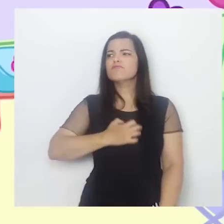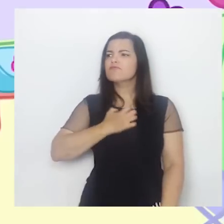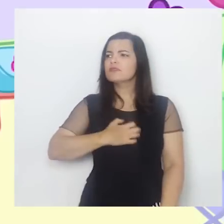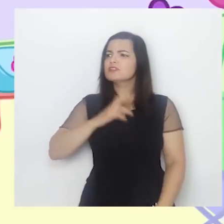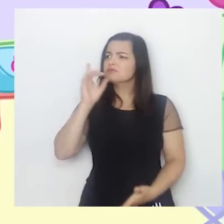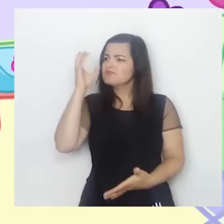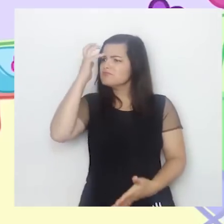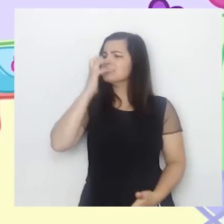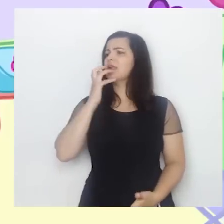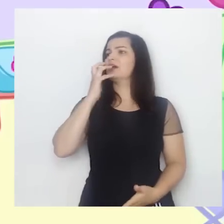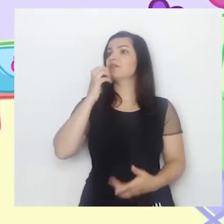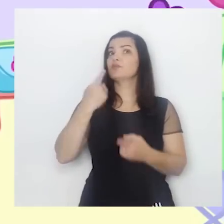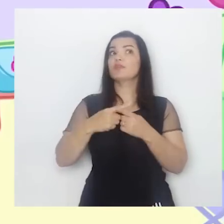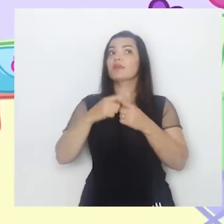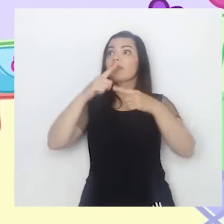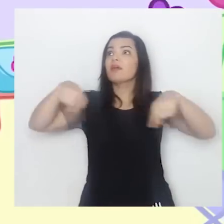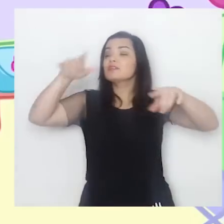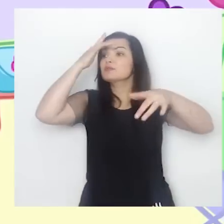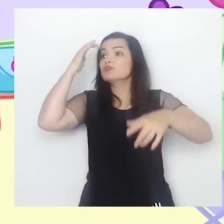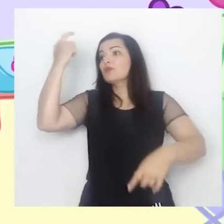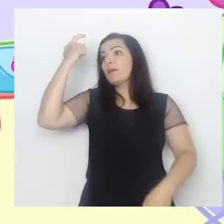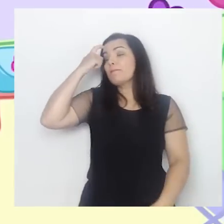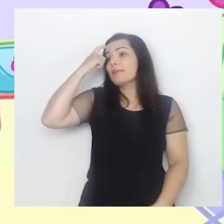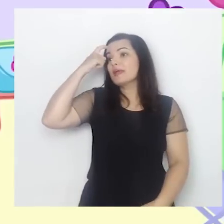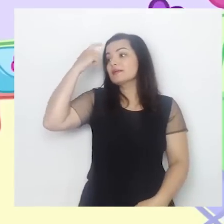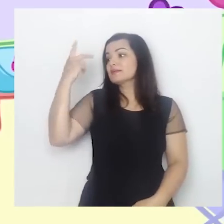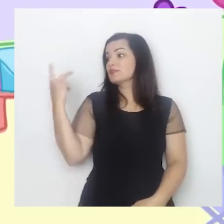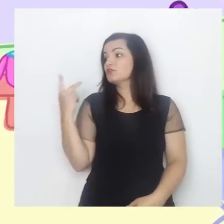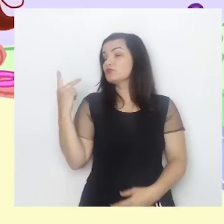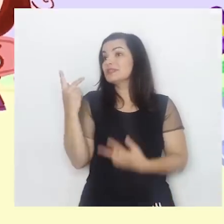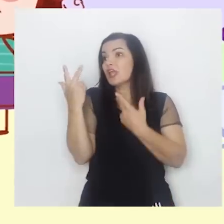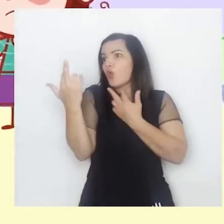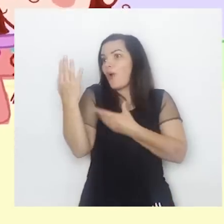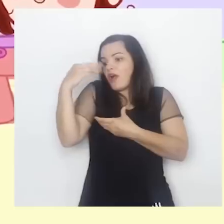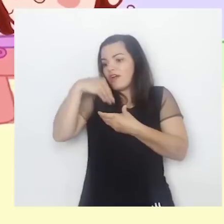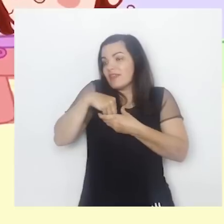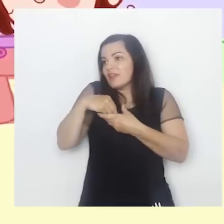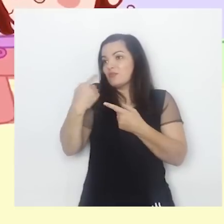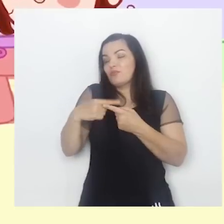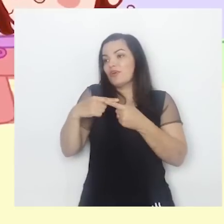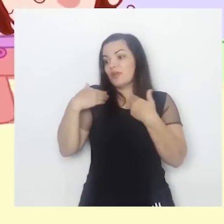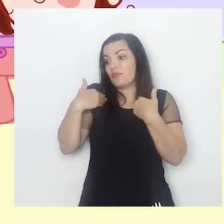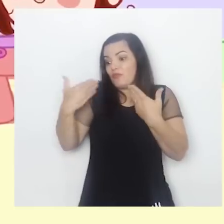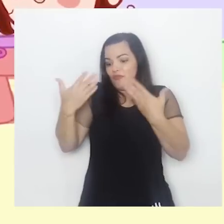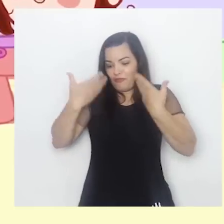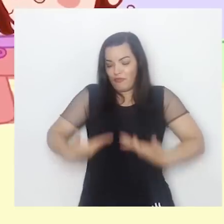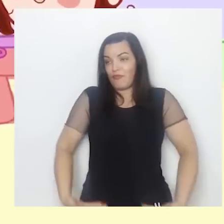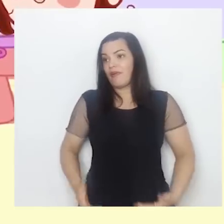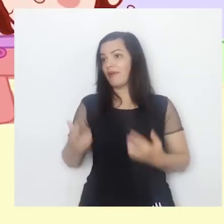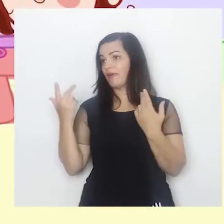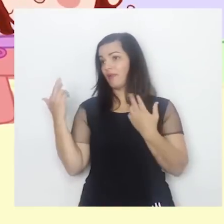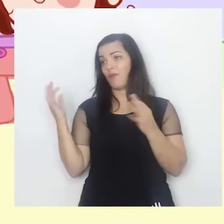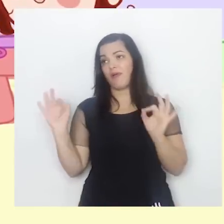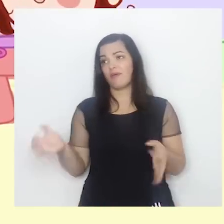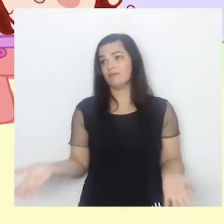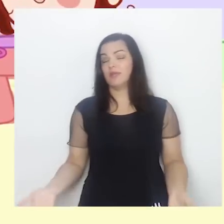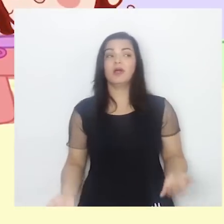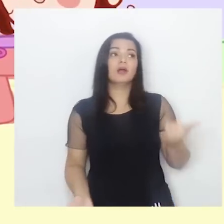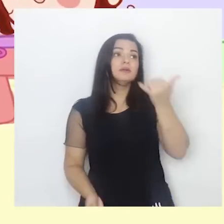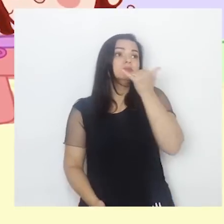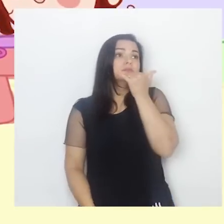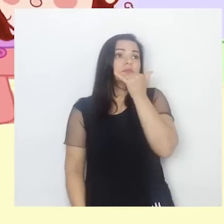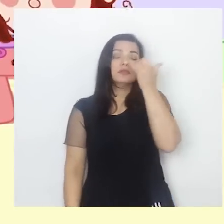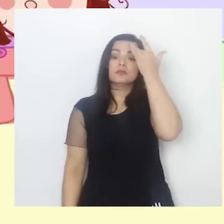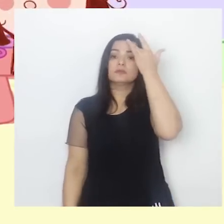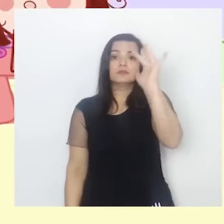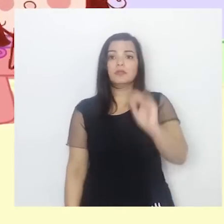gente é igual por dentro, só porque é igual por fora. Desculpa, Lana, eu não sabia. Eu sou